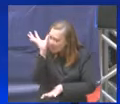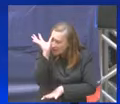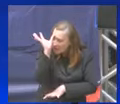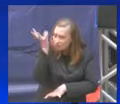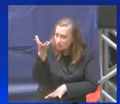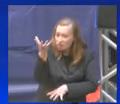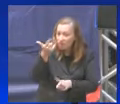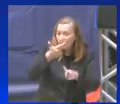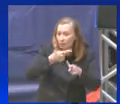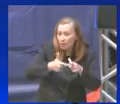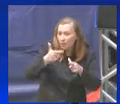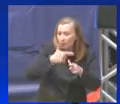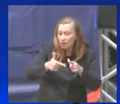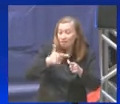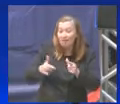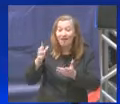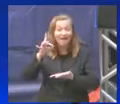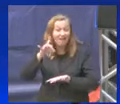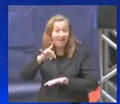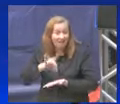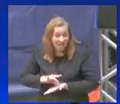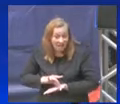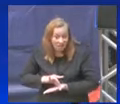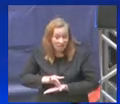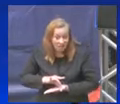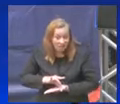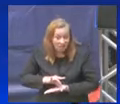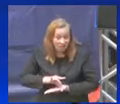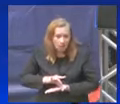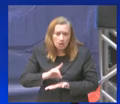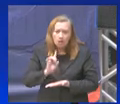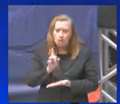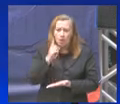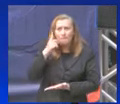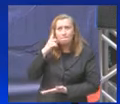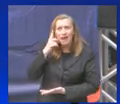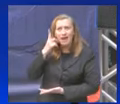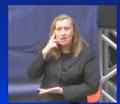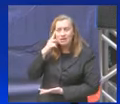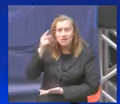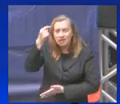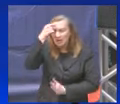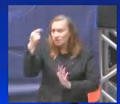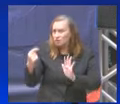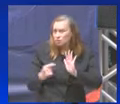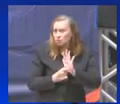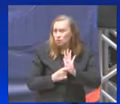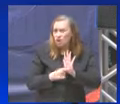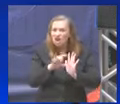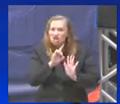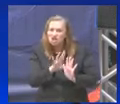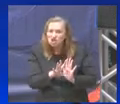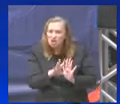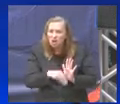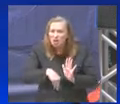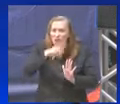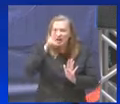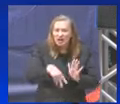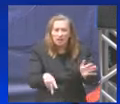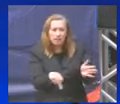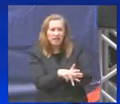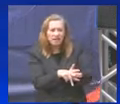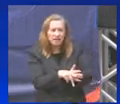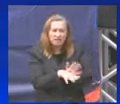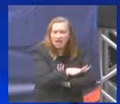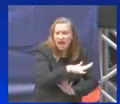resolver problemas reais. Não pensem que inteligência artificial é só para quem é da